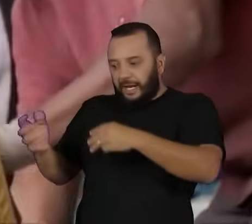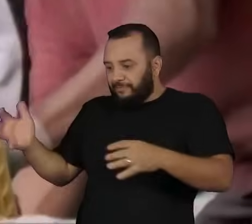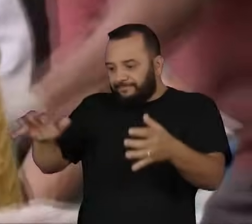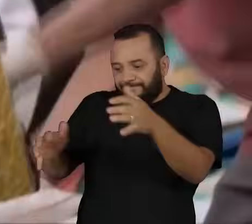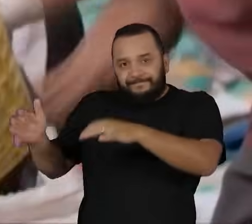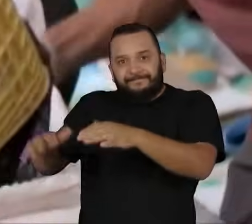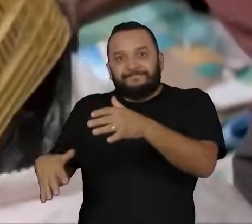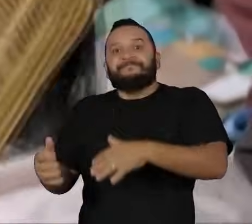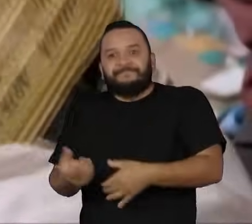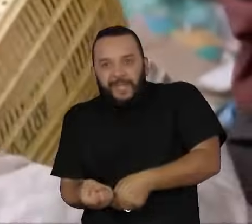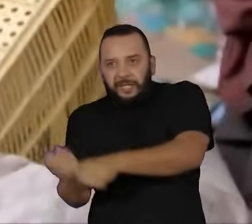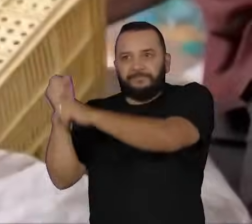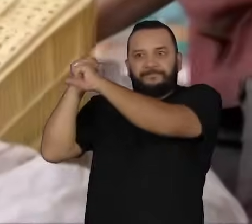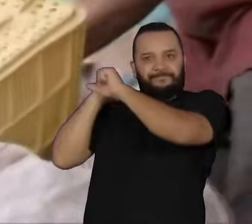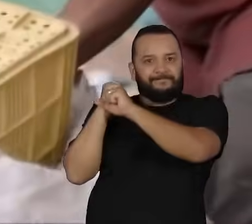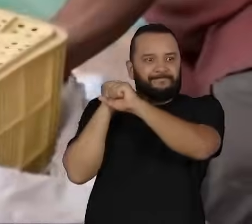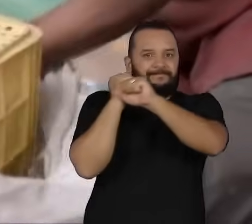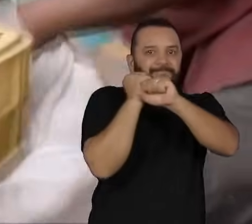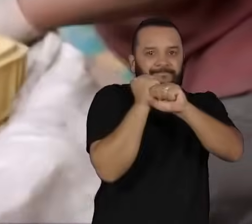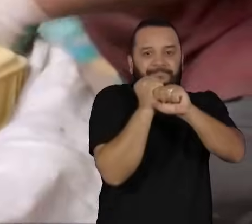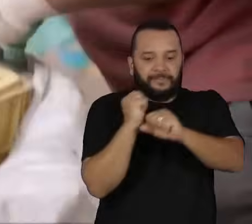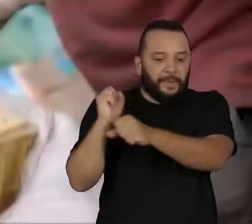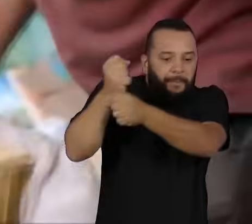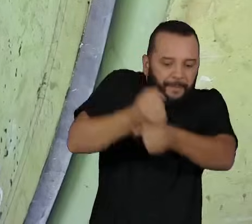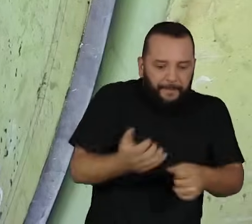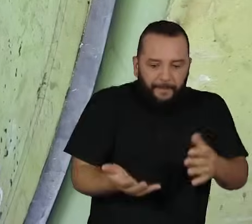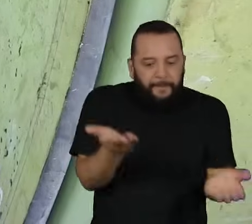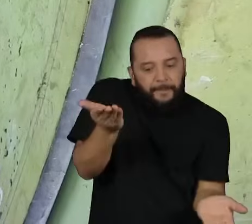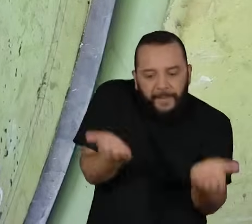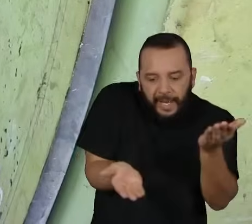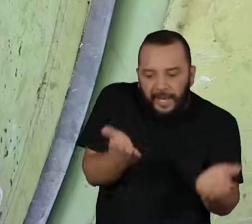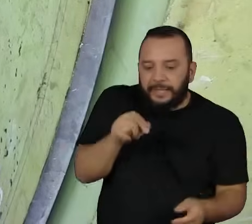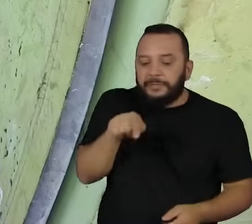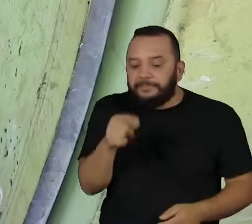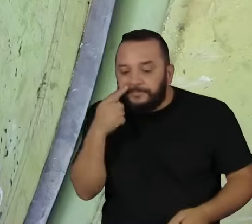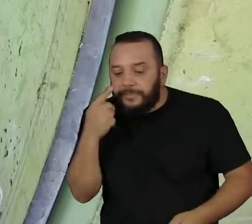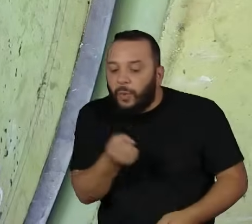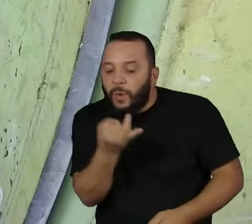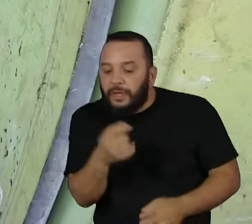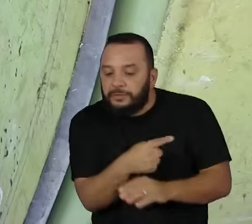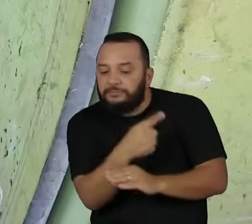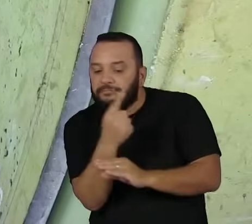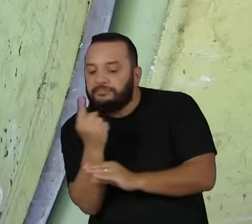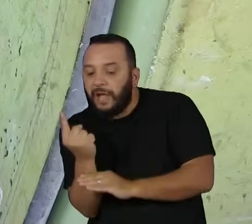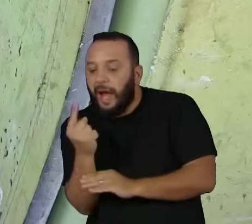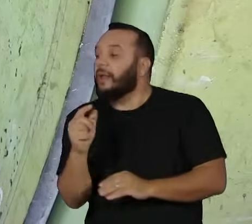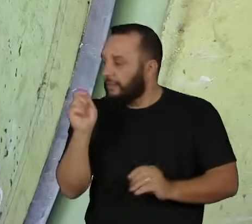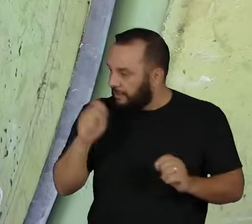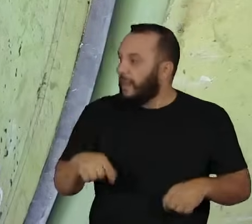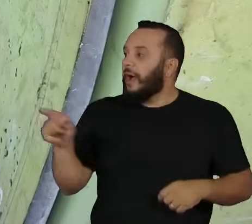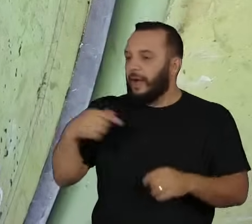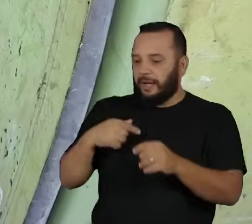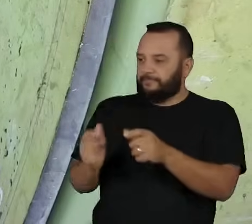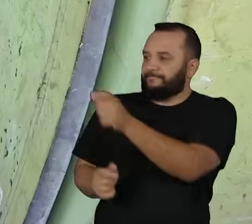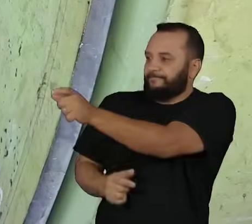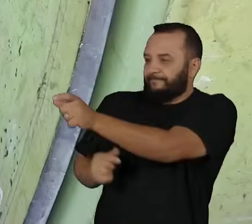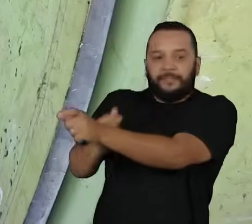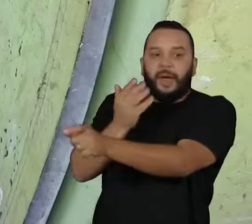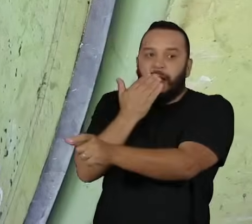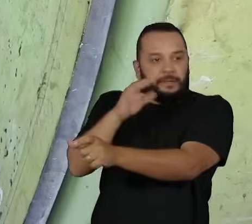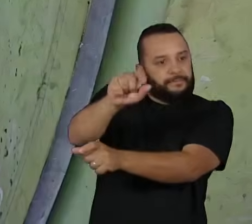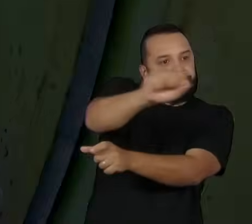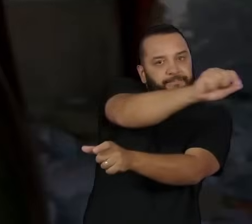e agregado uma pontuação em valor. E aí nós trocamos por alimentos não perecíveis